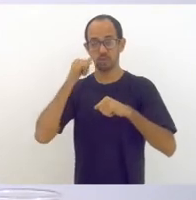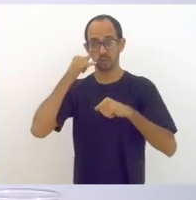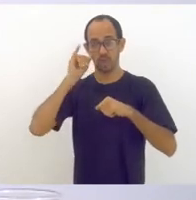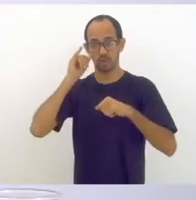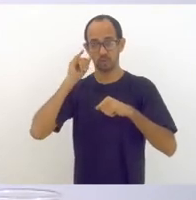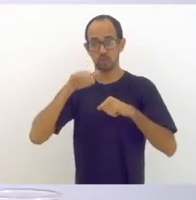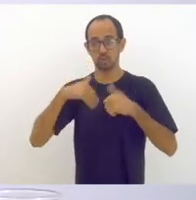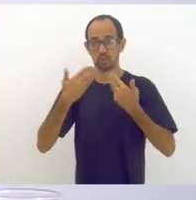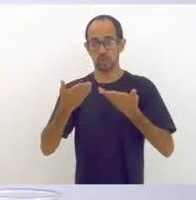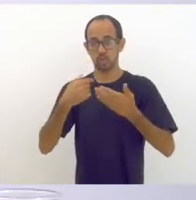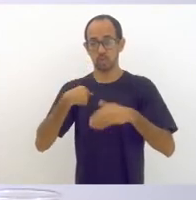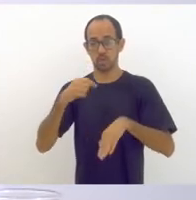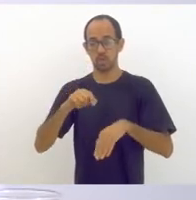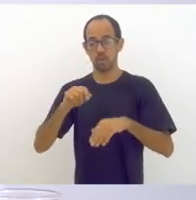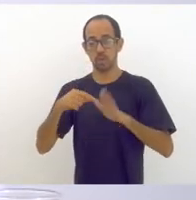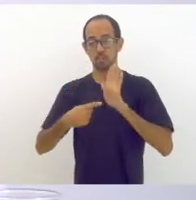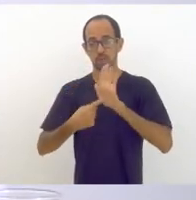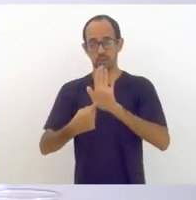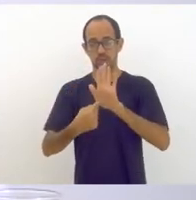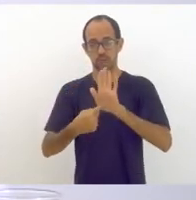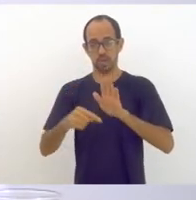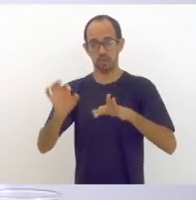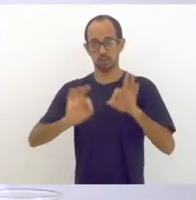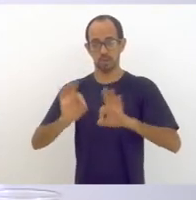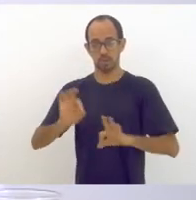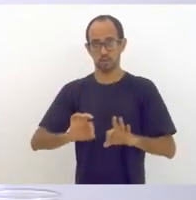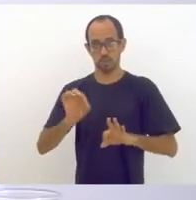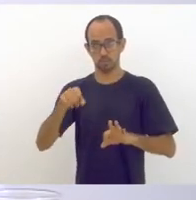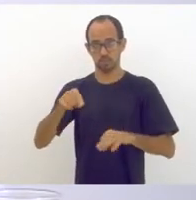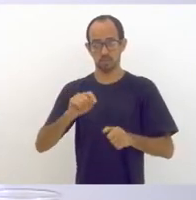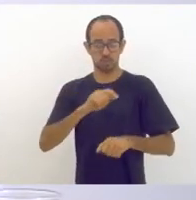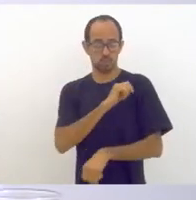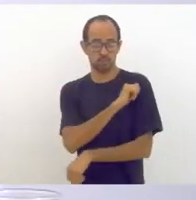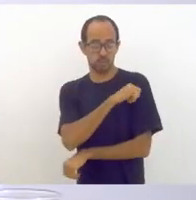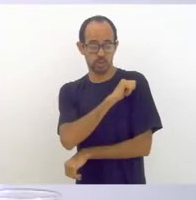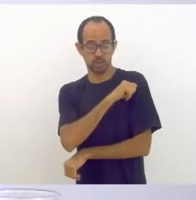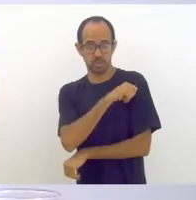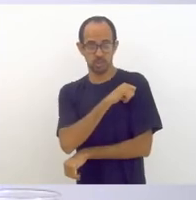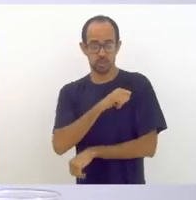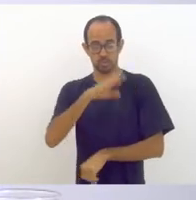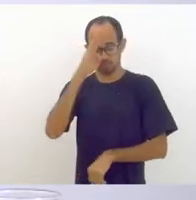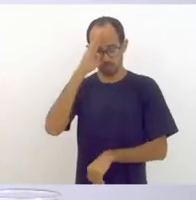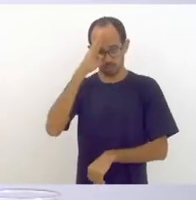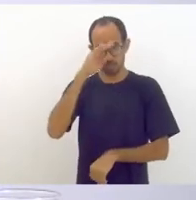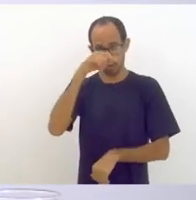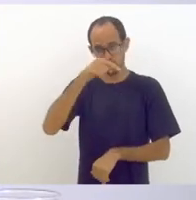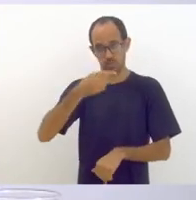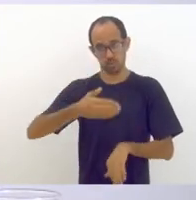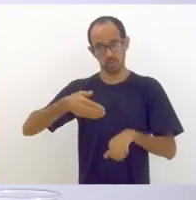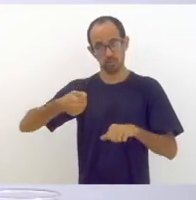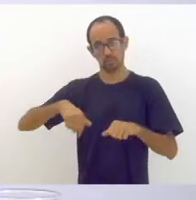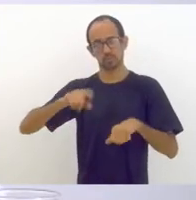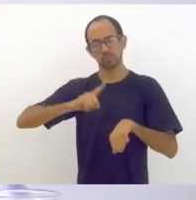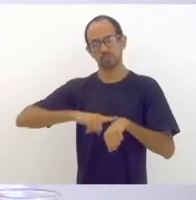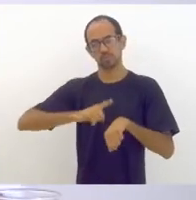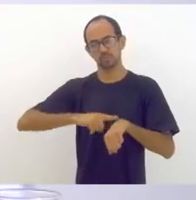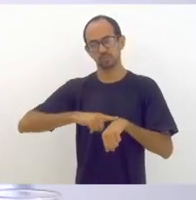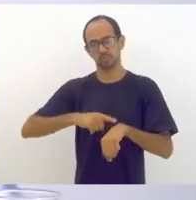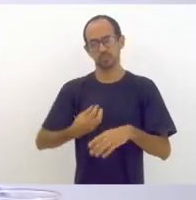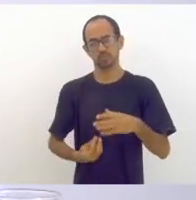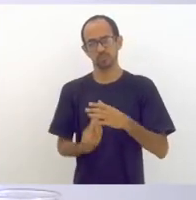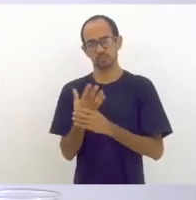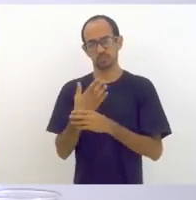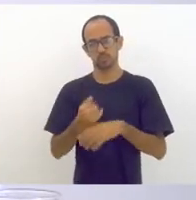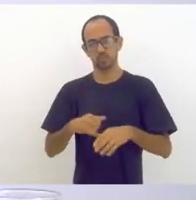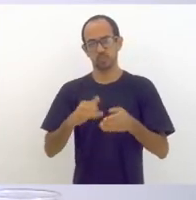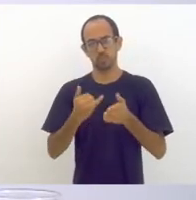um projeto aqui nessa casa para a gente ter uma fiscalização ambiental maior em cima dessas áreas de fundeio. Na época, a gente propõe uma taxa. A FIRJAN